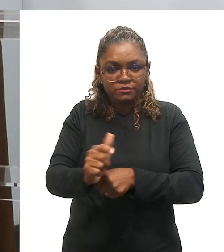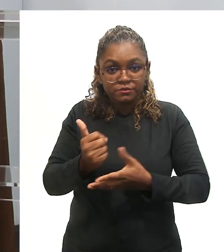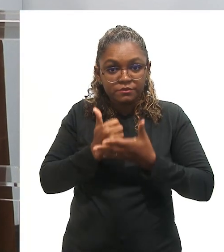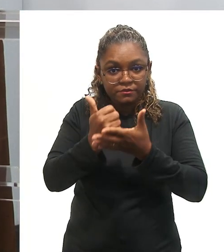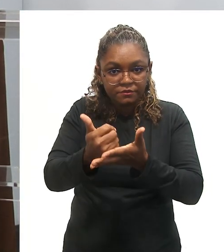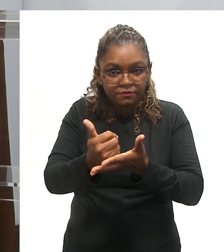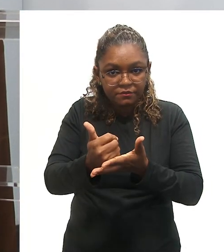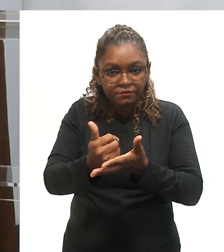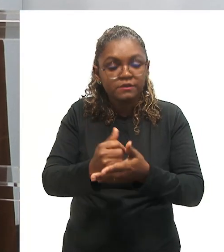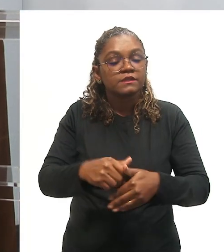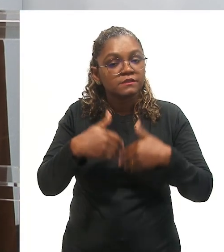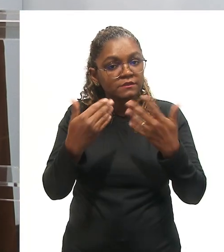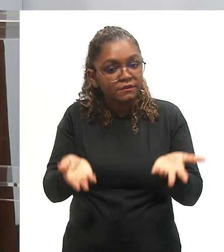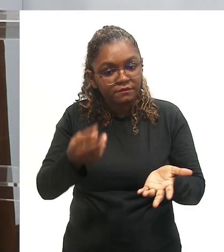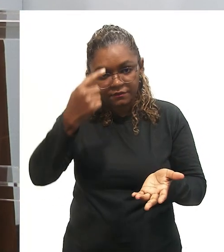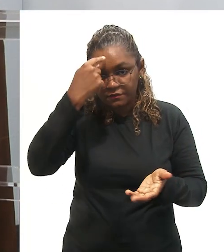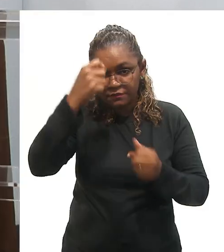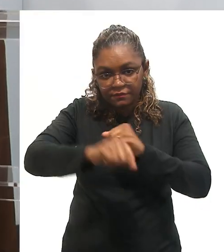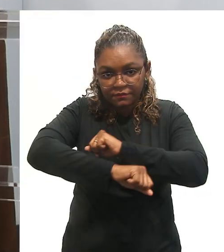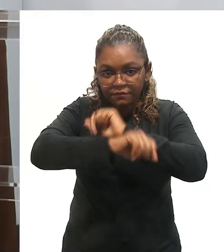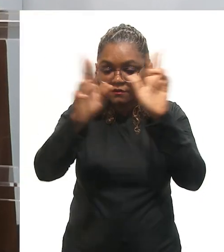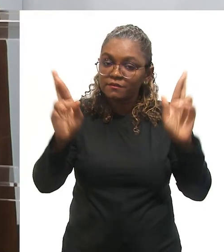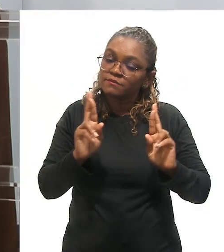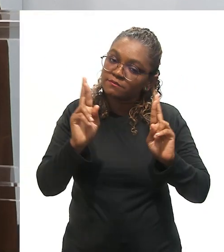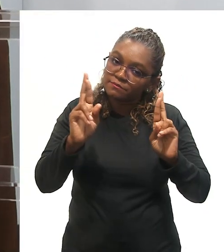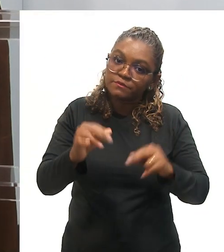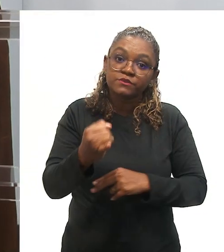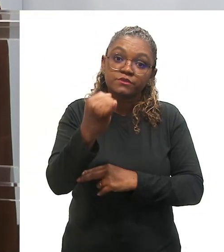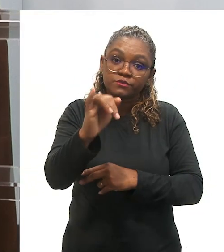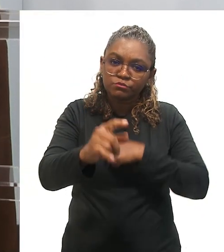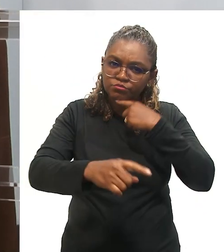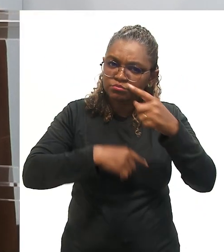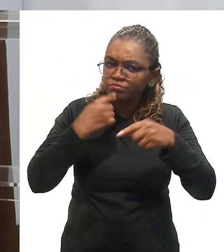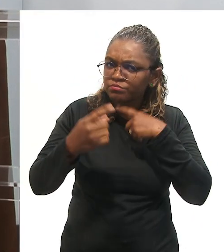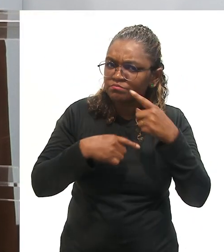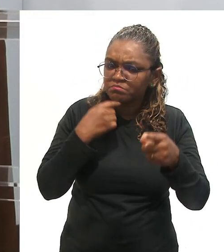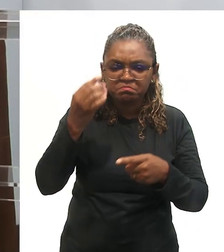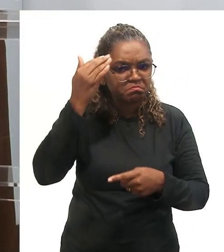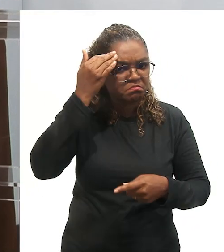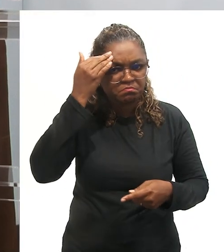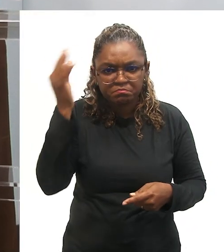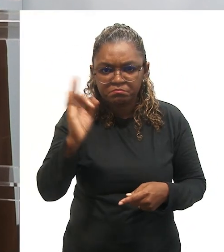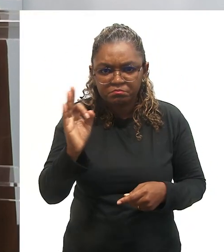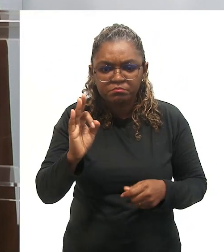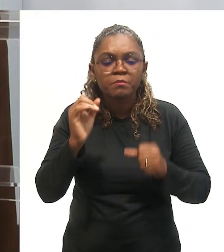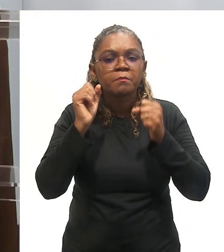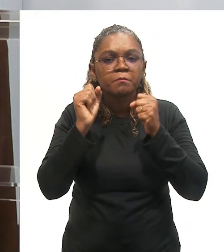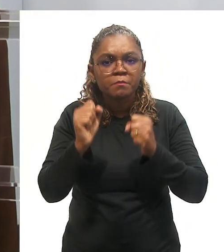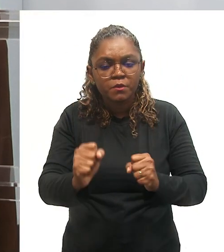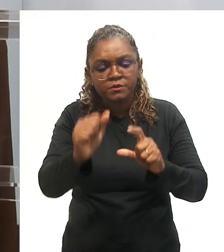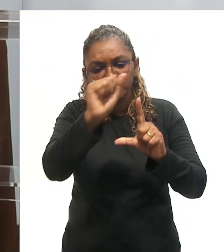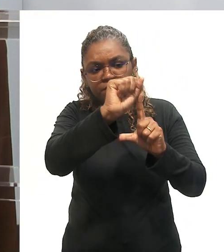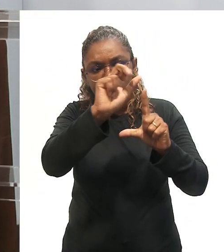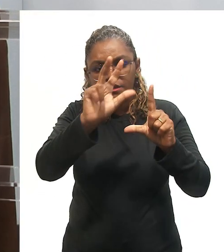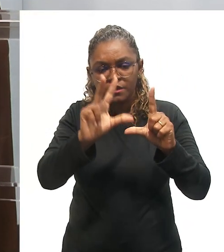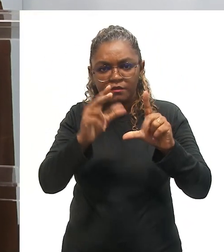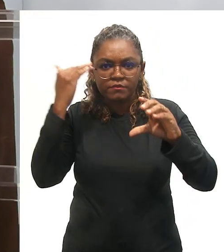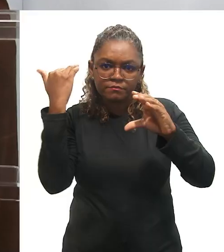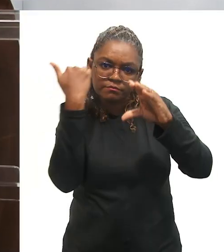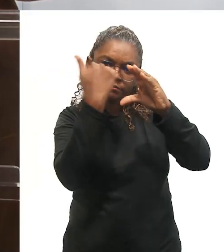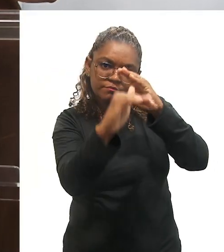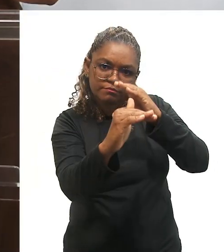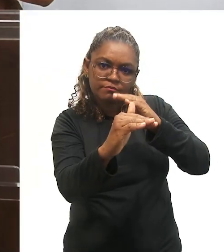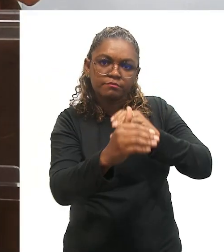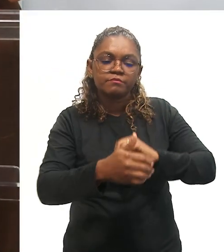Então, eu espero que tenha ficado claro. Mas, se ficado dúvidas, temos o nosso ambiente virtual ali que a gente vai, conversando. Pode enviar